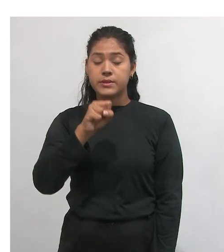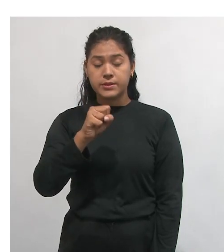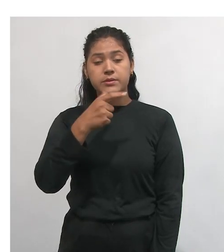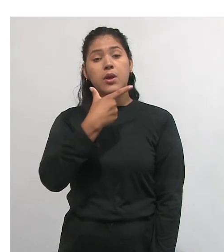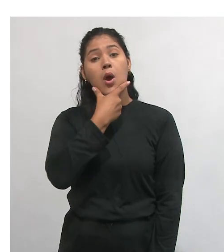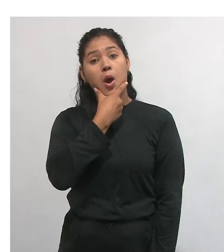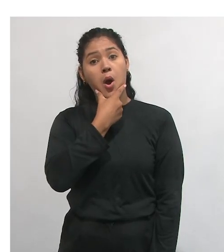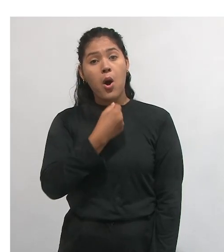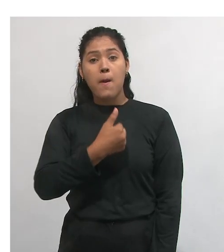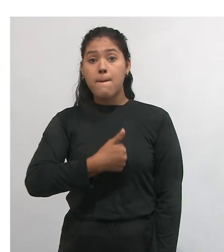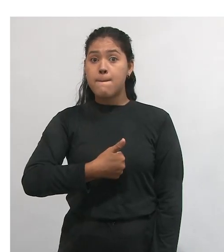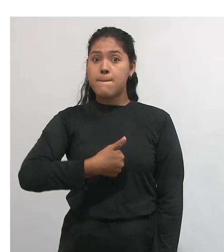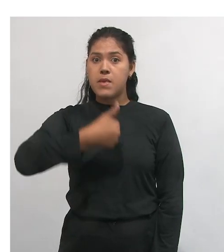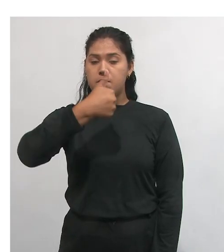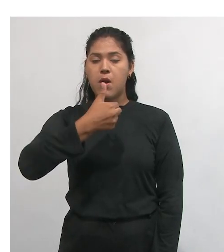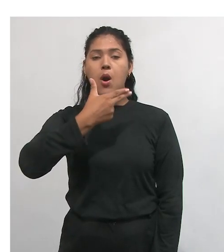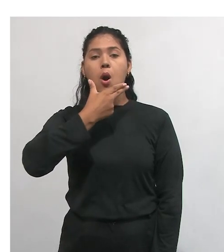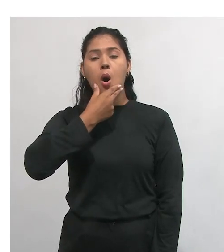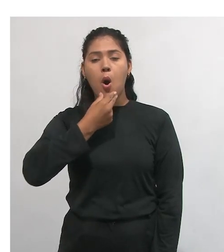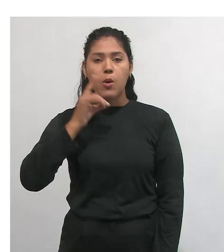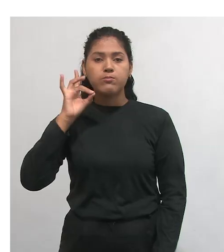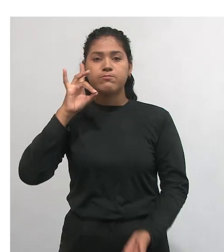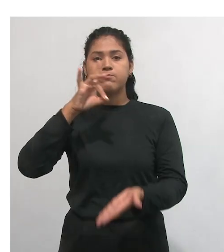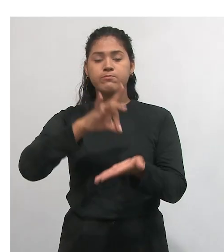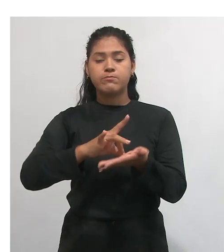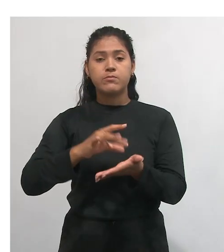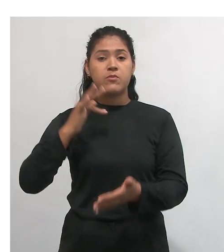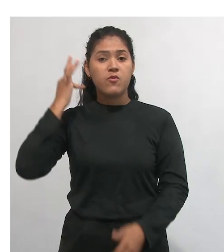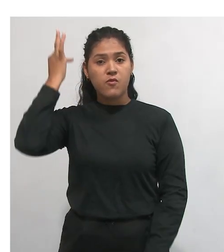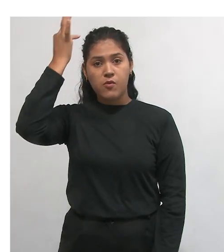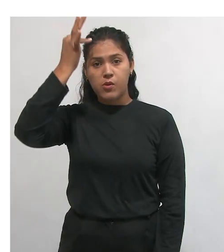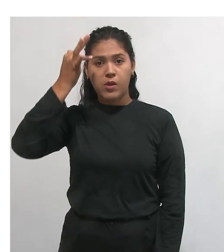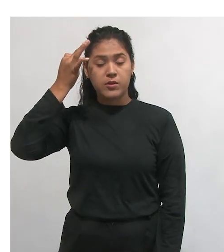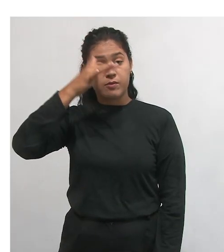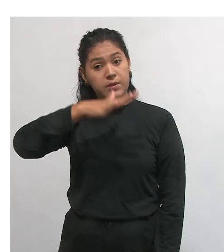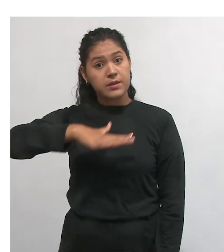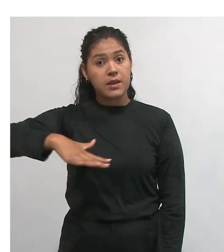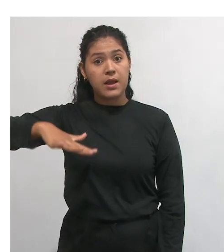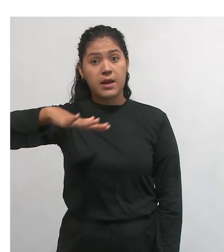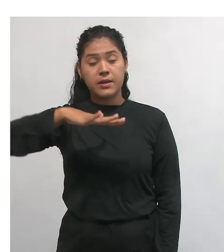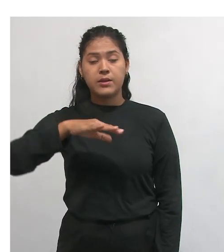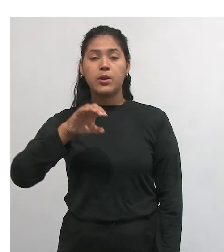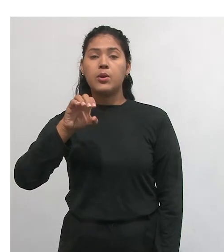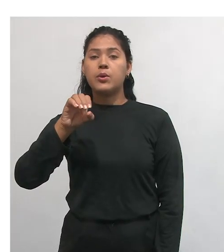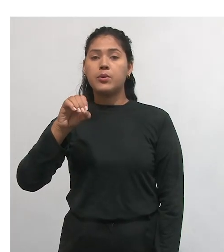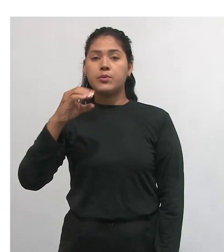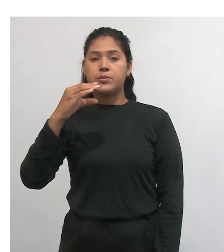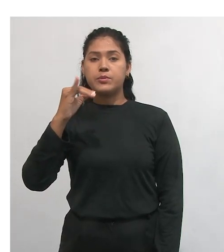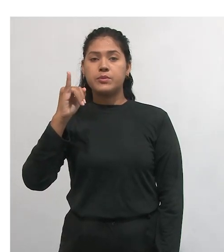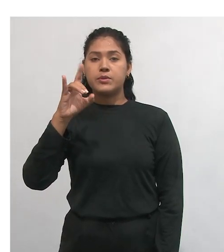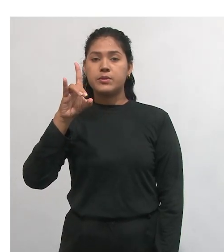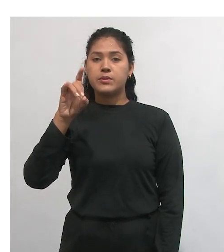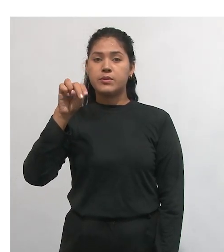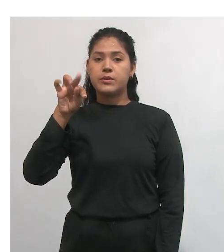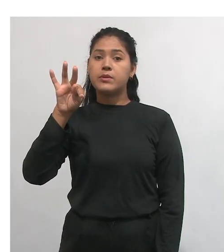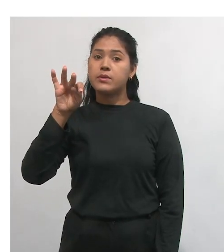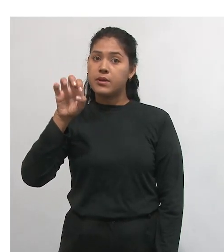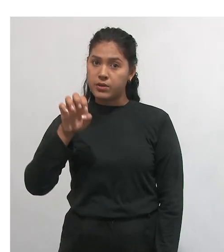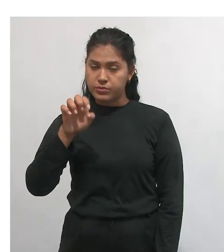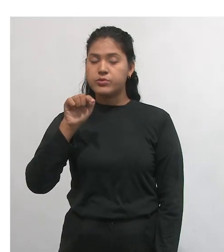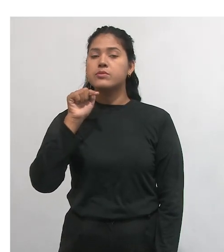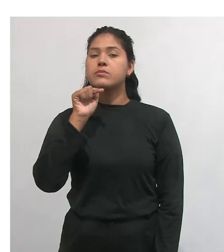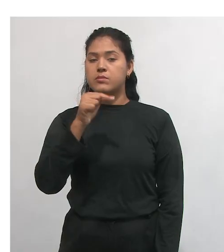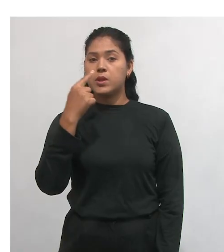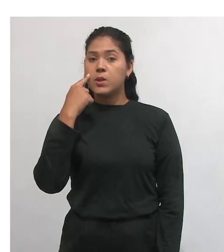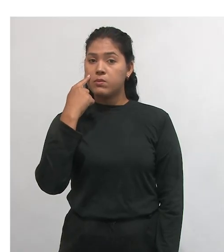Parmênides? Parmênides, então, é o primeiro filósofo, propriamente dito, do Ocidente. Então, vou deixar descrito aqui para facilitar depois